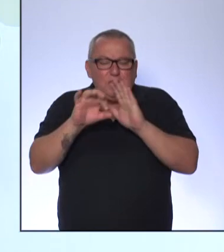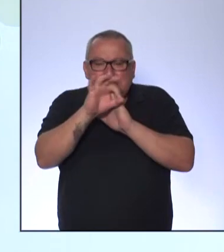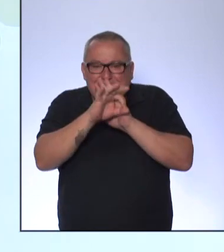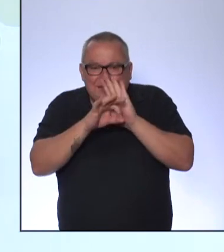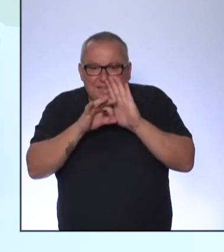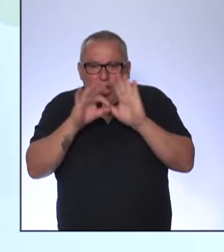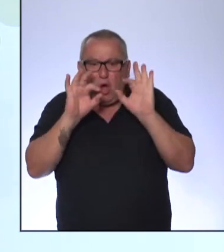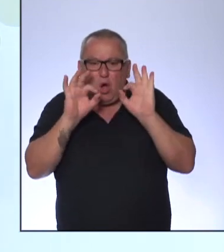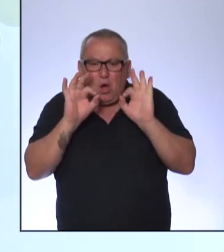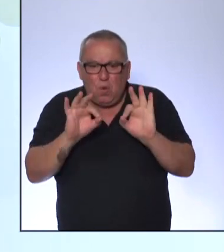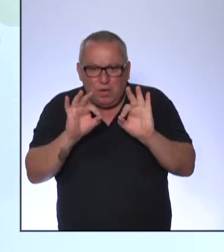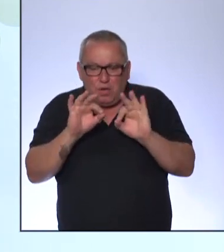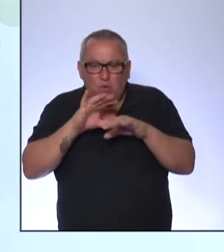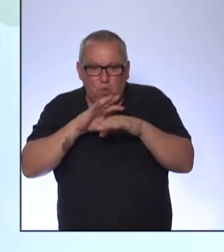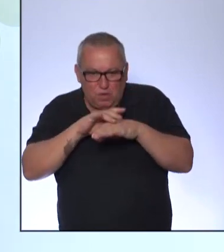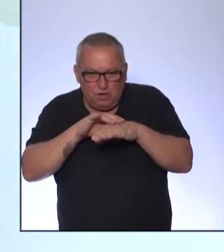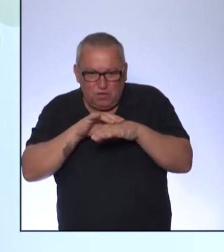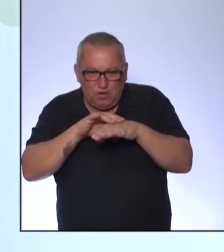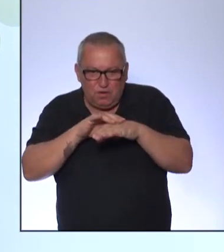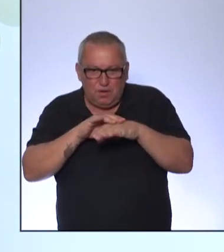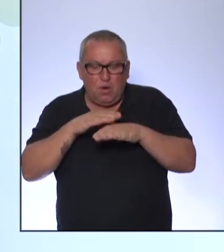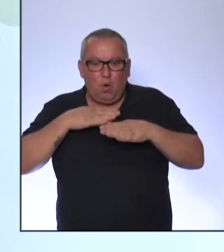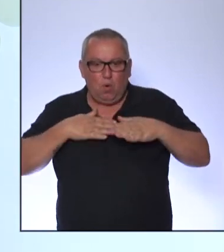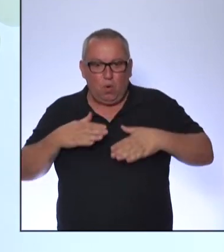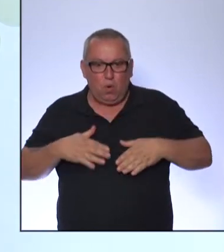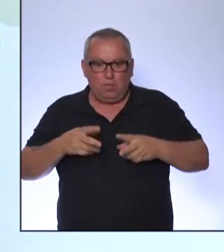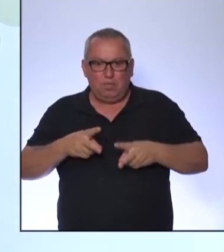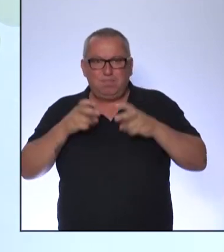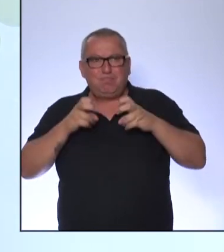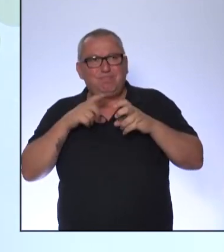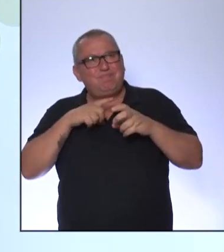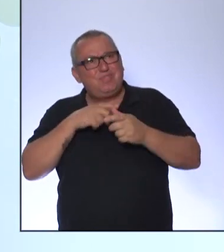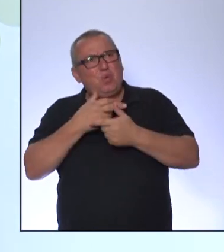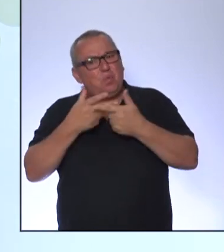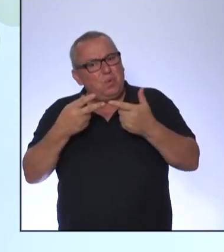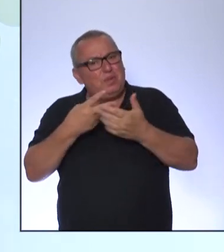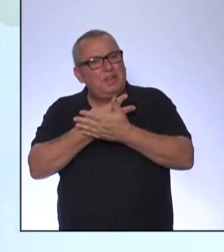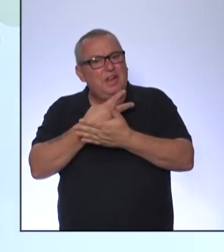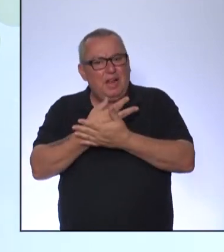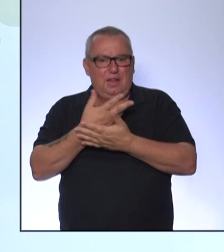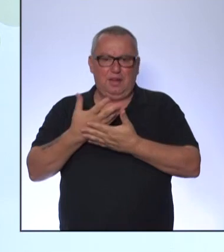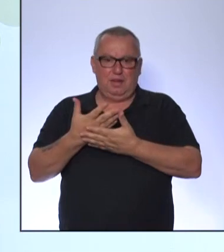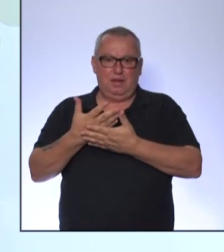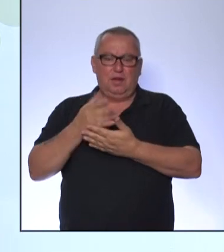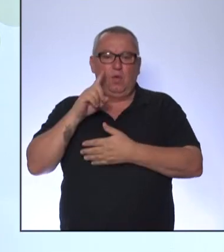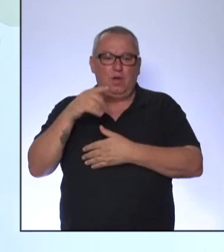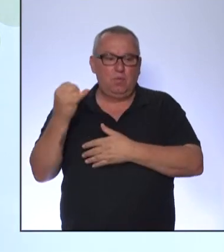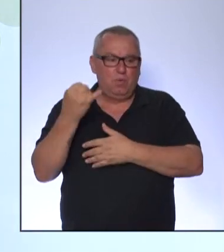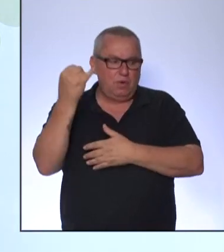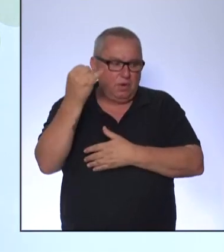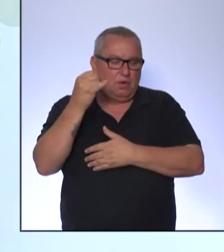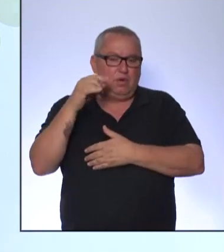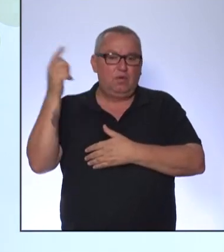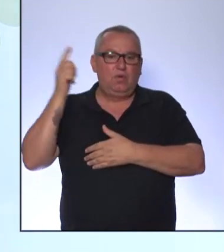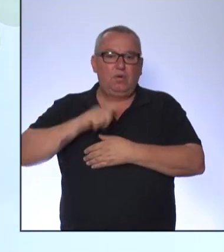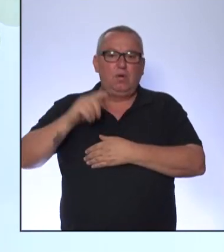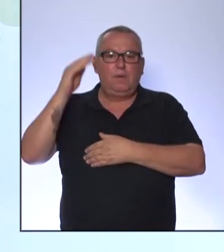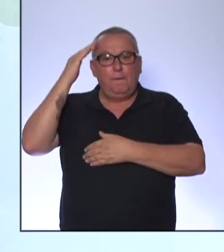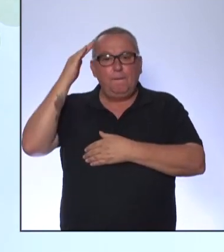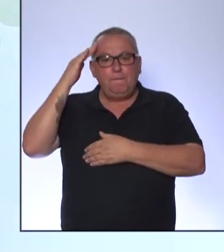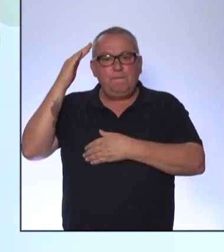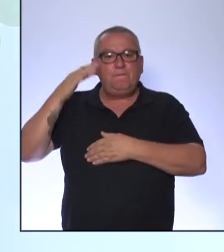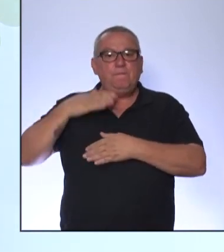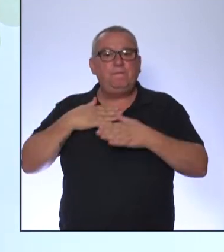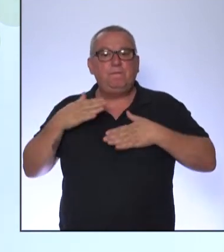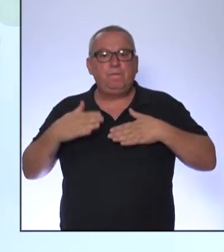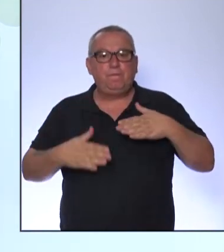colapso, mas ele vai sentir que algo está acontecendo, né? Então, é muito importante que a gente entenda o nosso corpo. Além de entender o nosso corpo, a